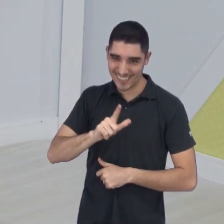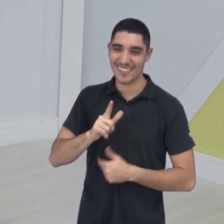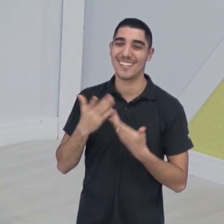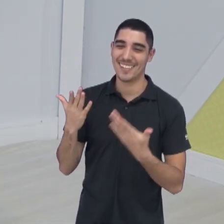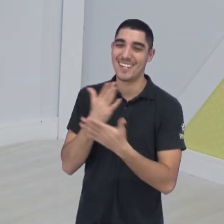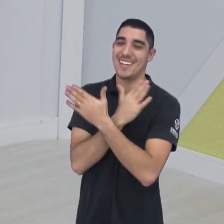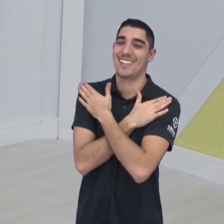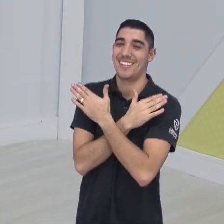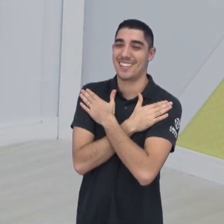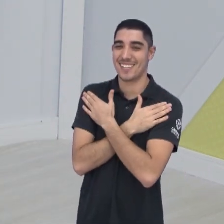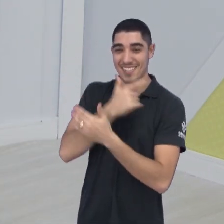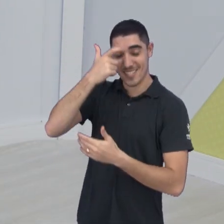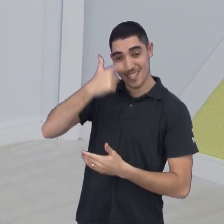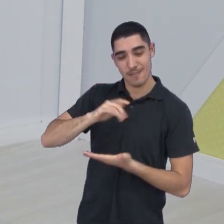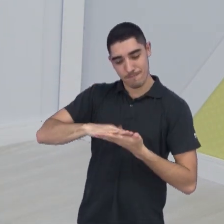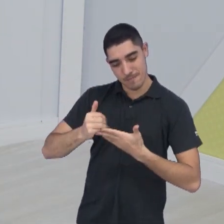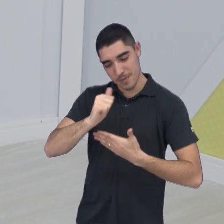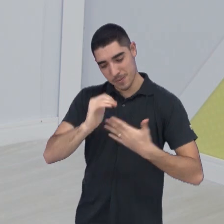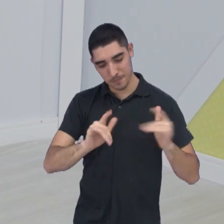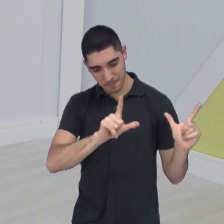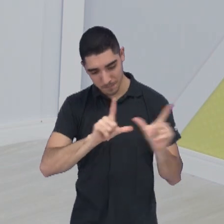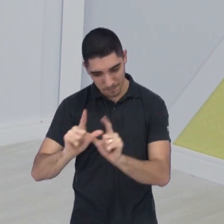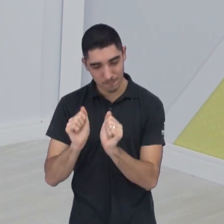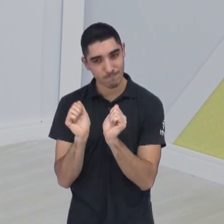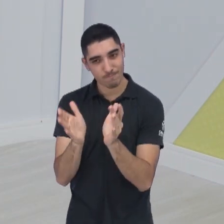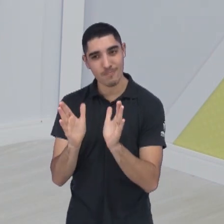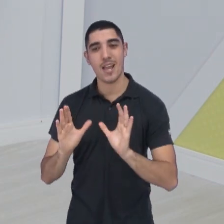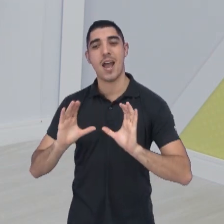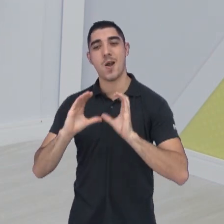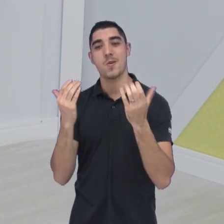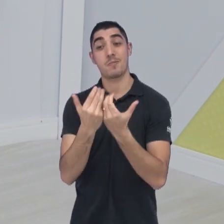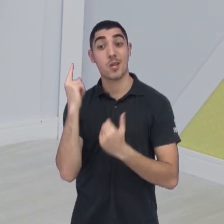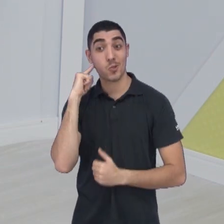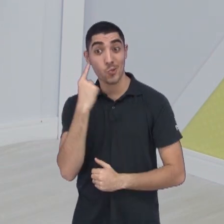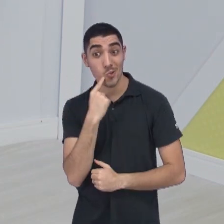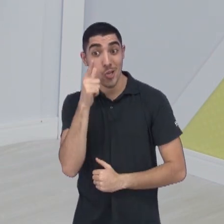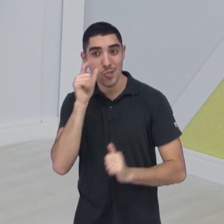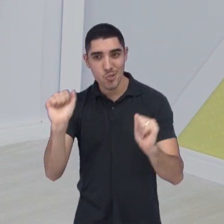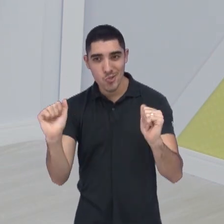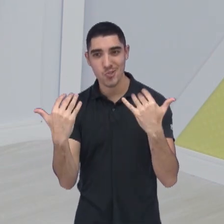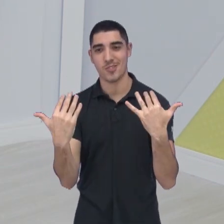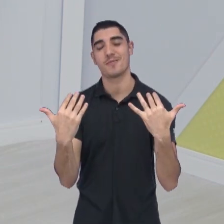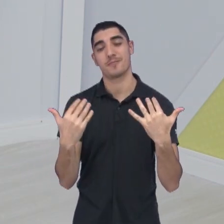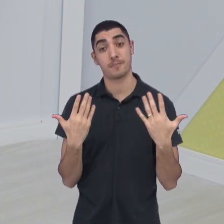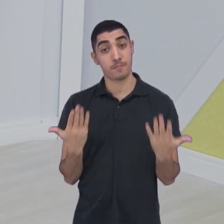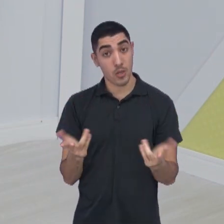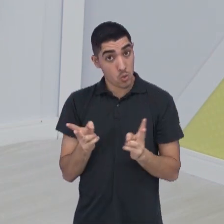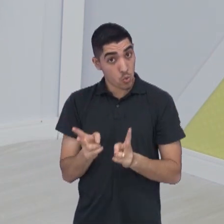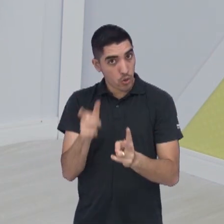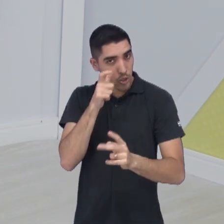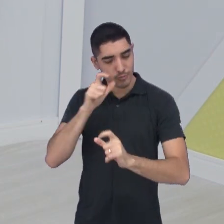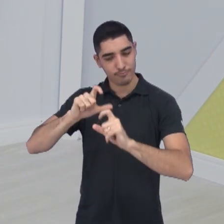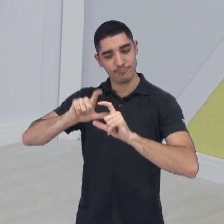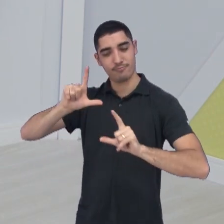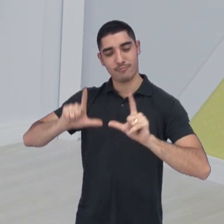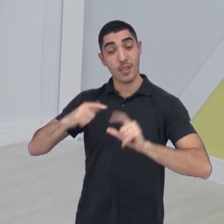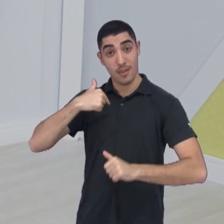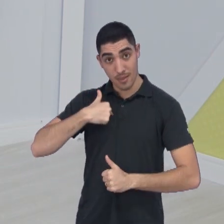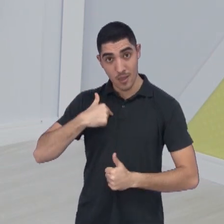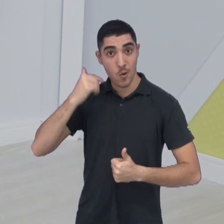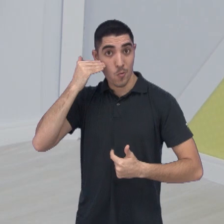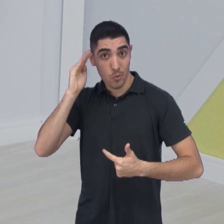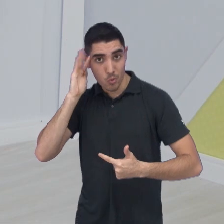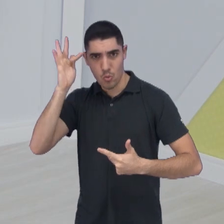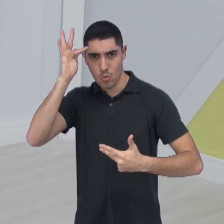pra você, Luizão. Luizão, sempre levando a informação pra comunidade surda que acompanha o nosso Hora do Esporte. Você fica agora com a programação da TV Câmara. Eu,